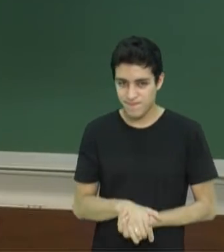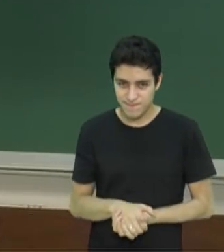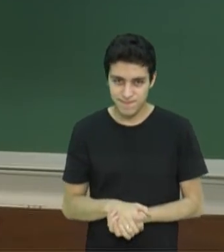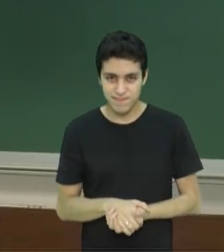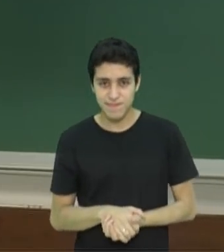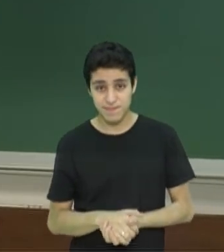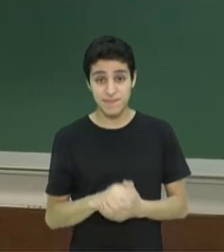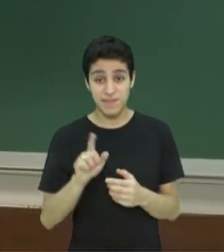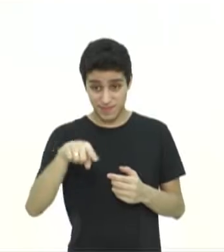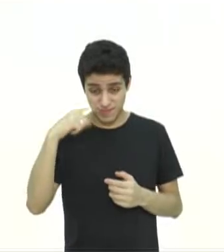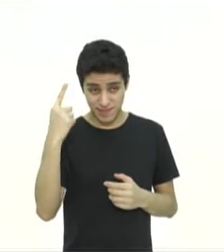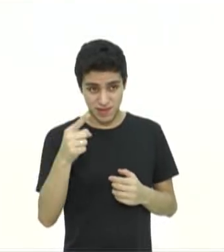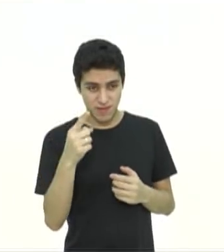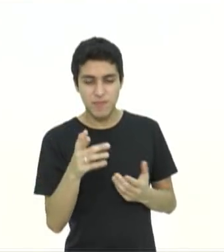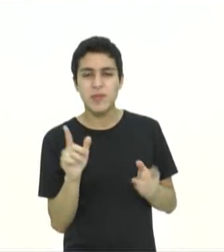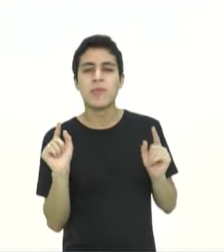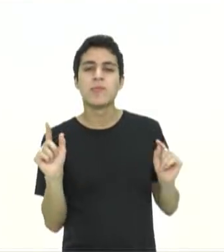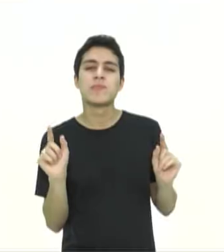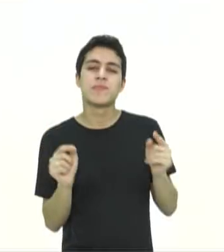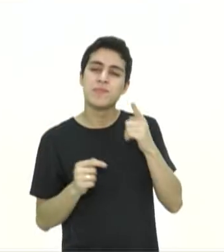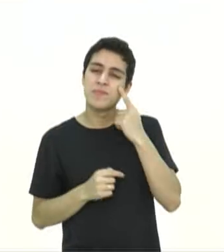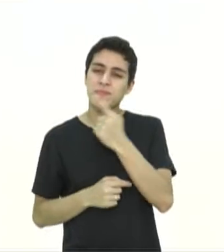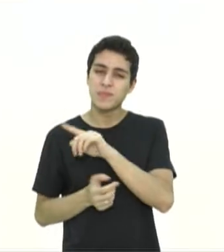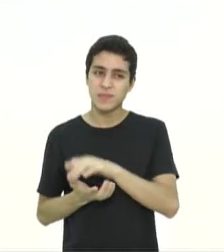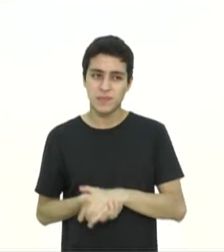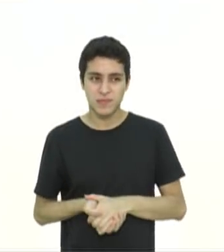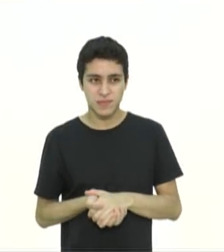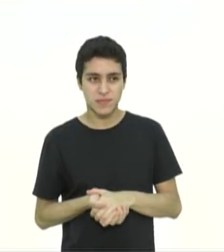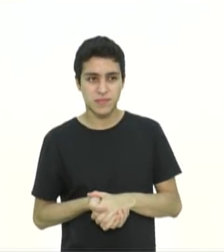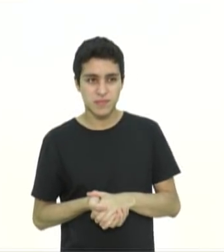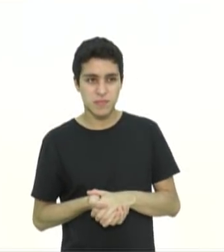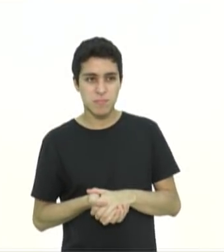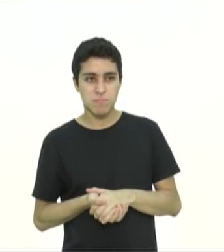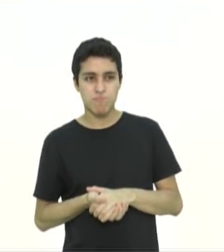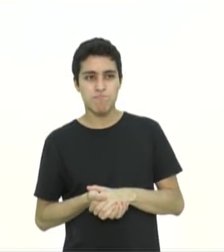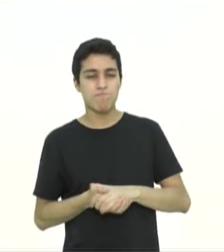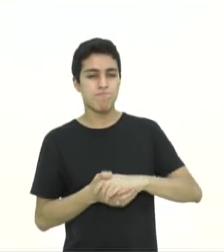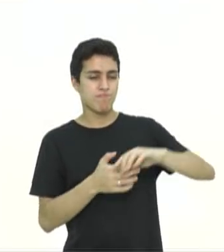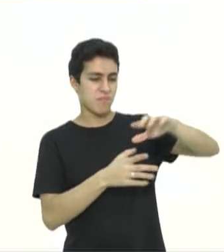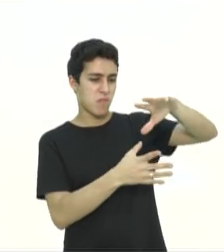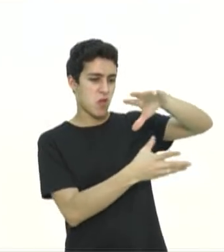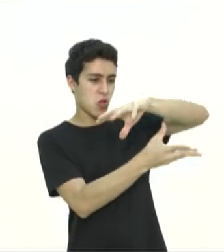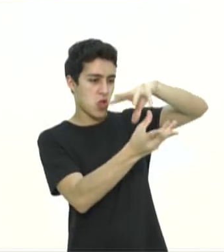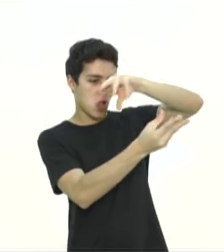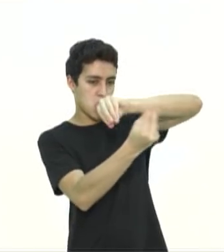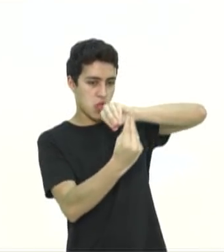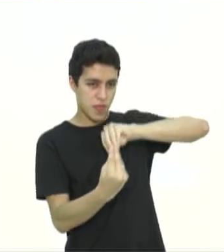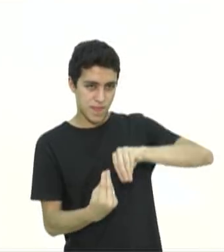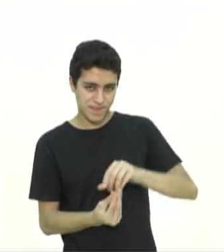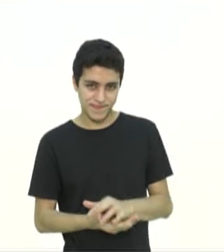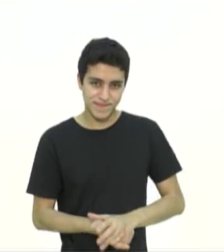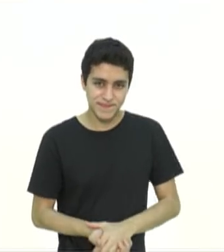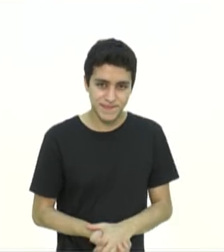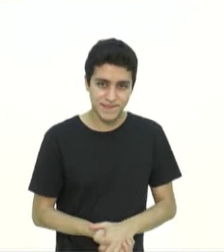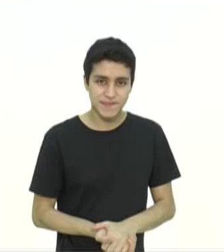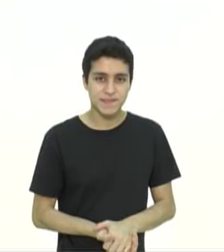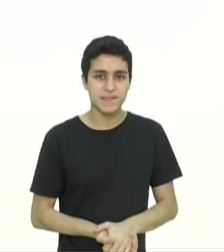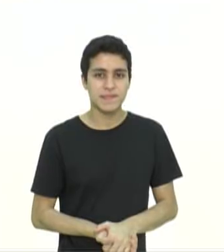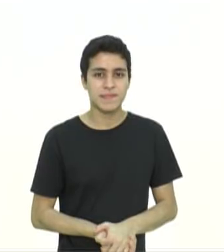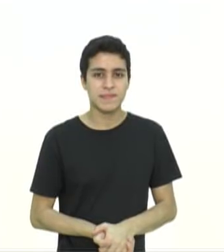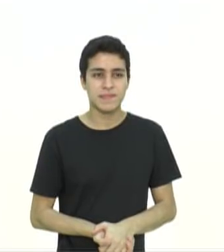E aí, no próximo quadrinho, nós podemos ver o bicho-papão saindo de dentro do armário. Olha